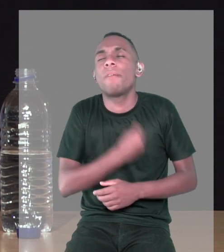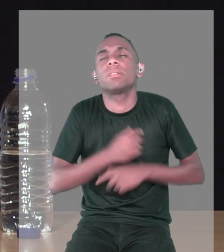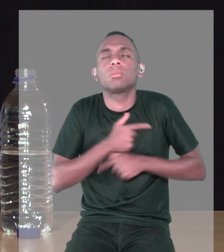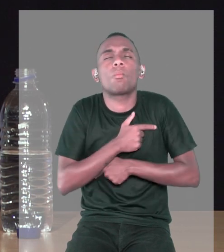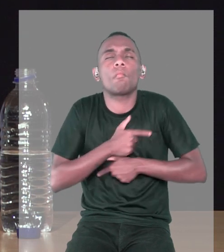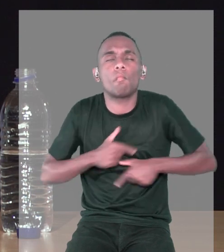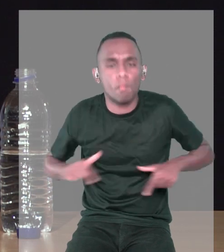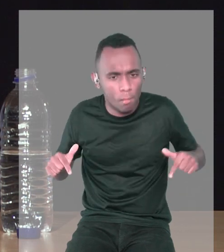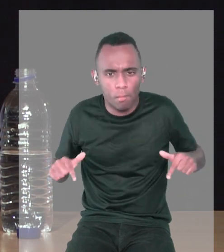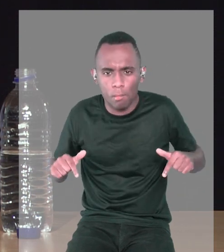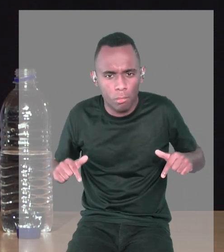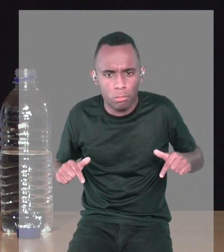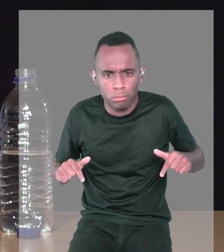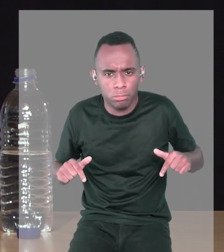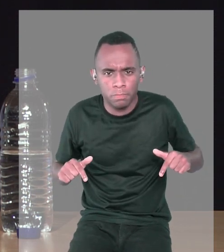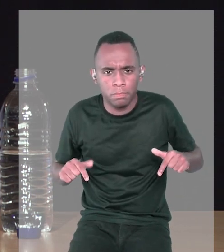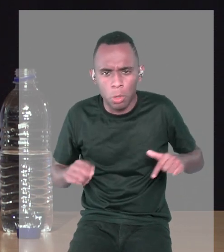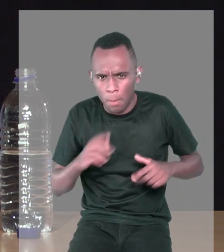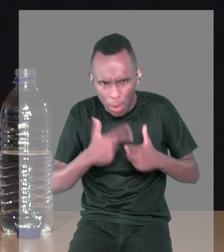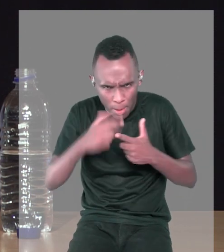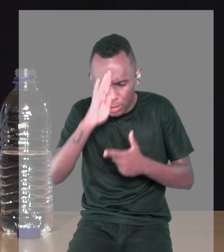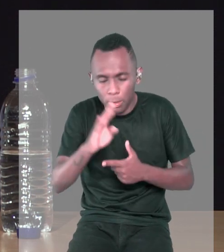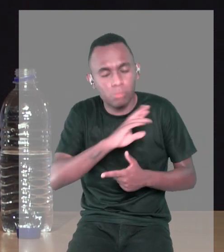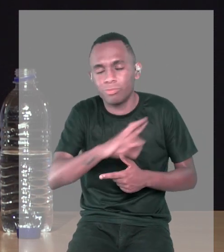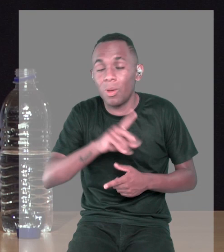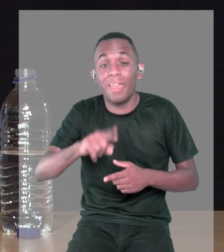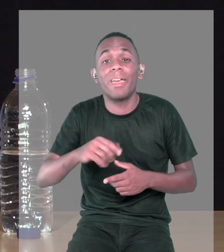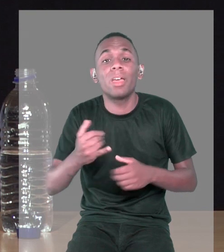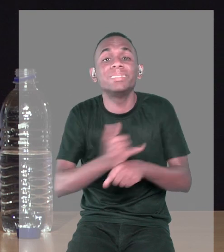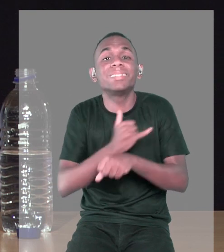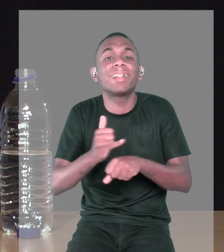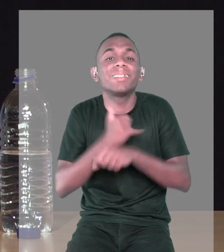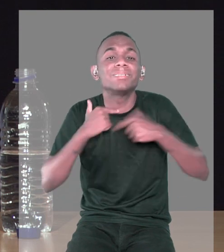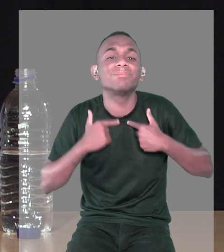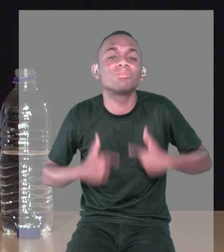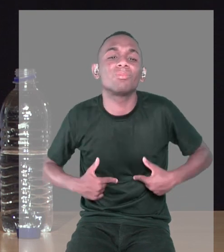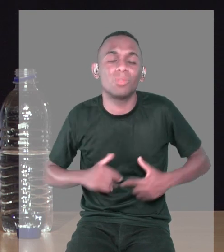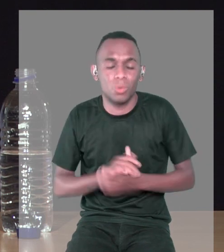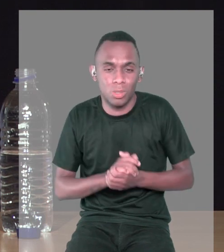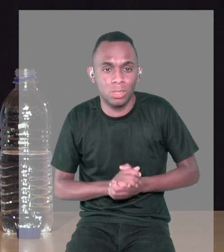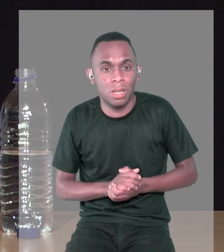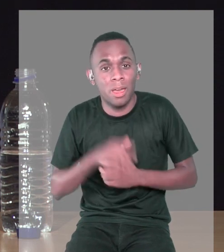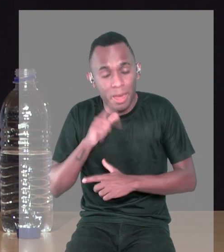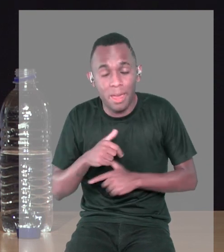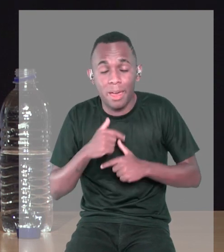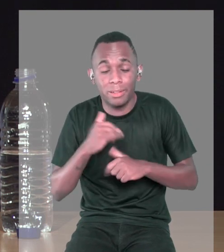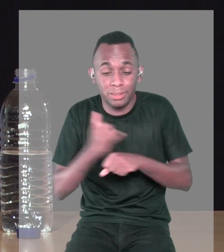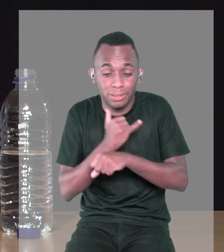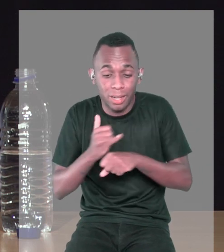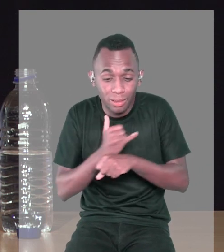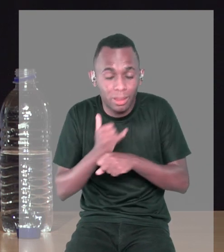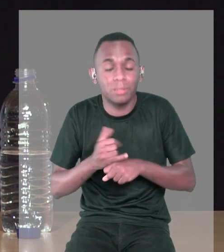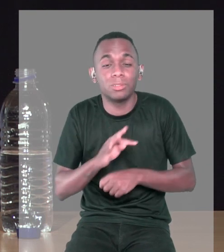Não é a vida nua o nosso problema principal. É a técnica nua. É a